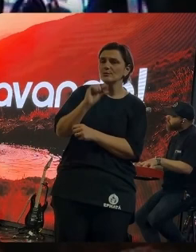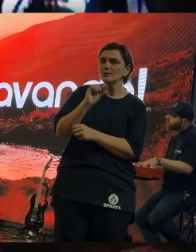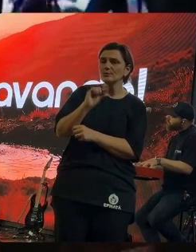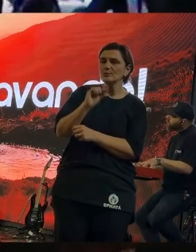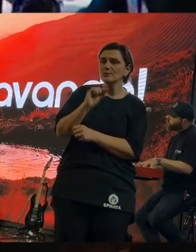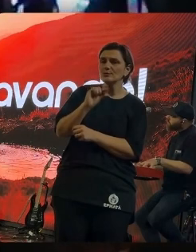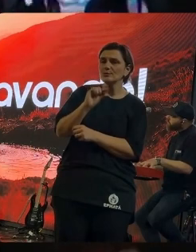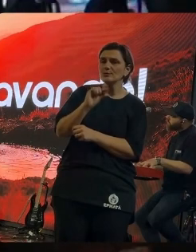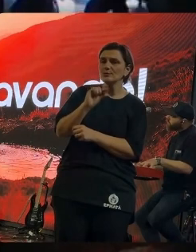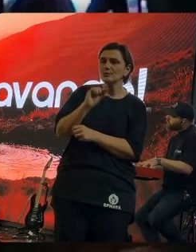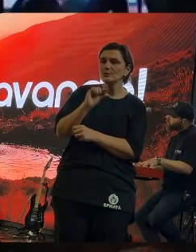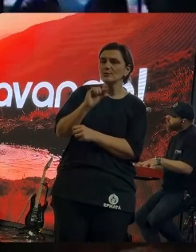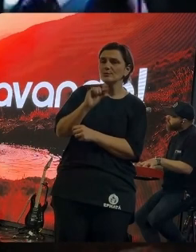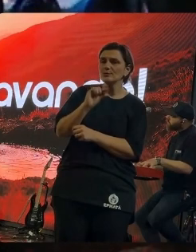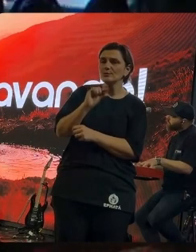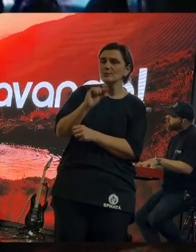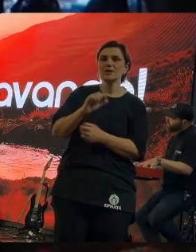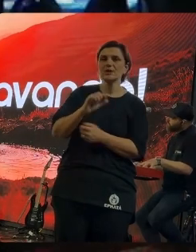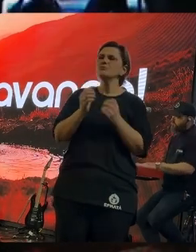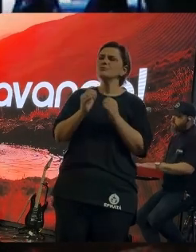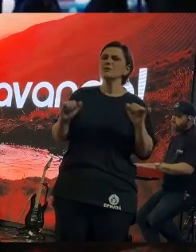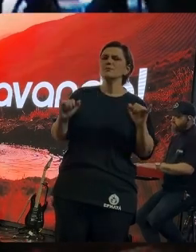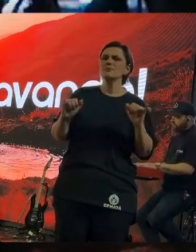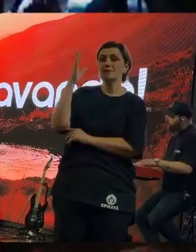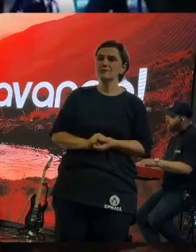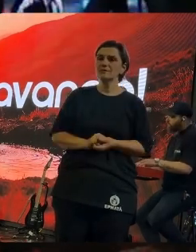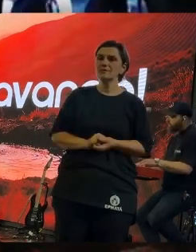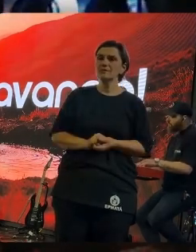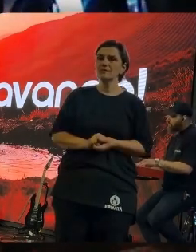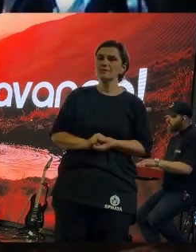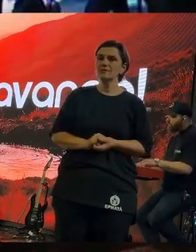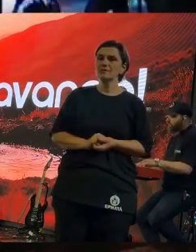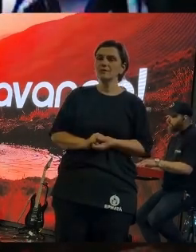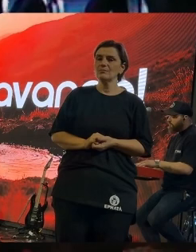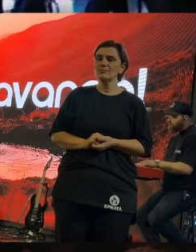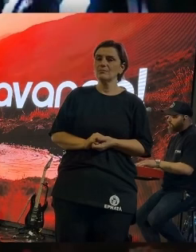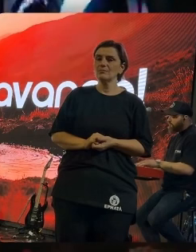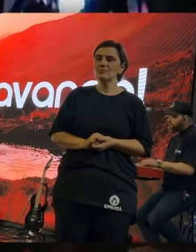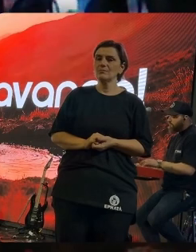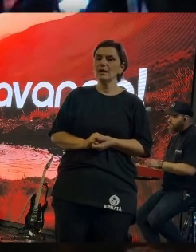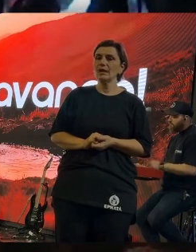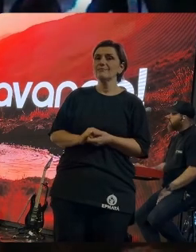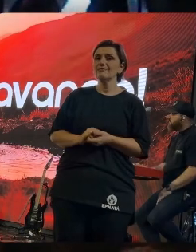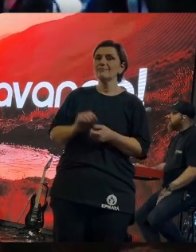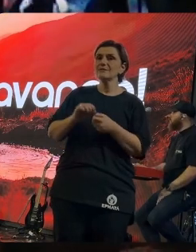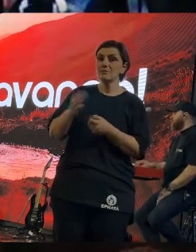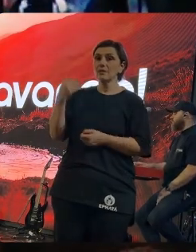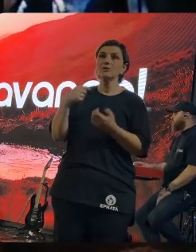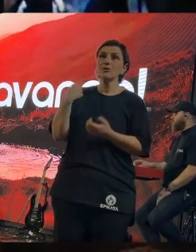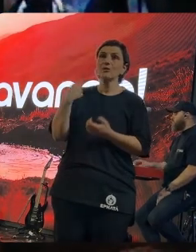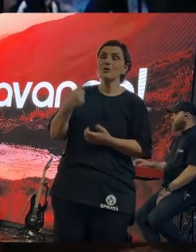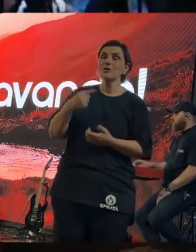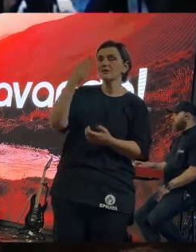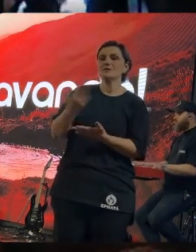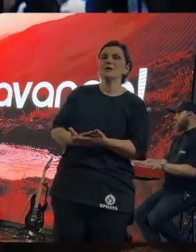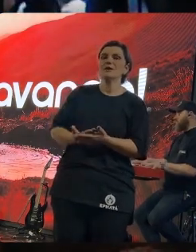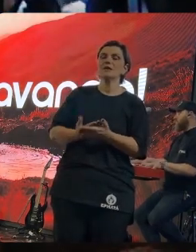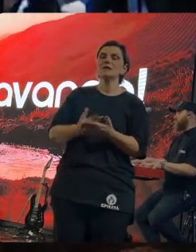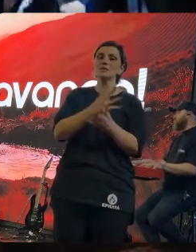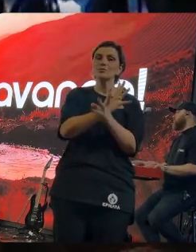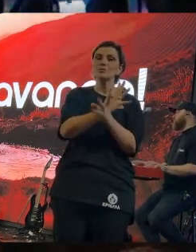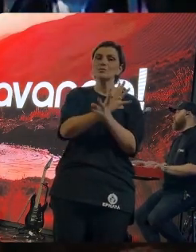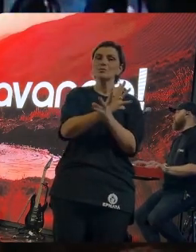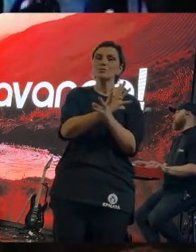que acontece é que fizeram com que acreditássemos que o deserto é terrível. Eu